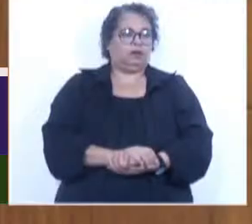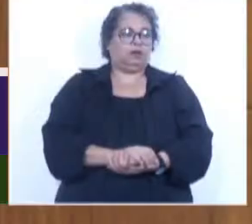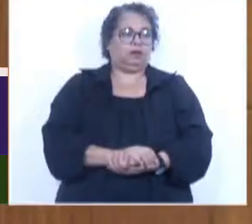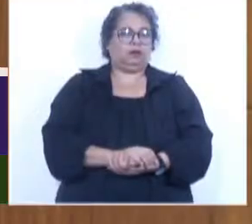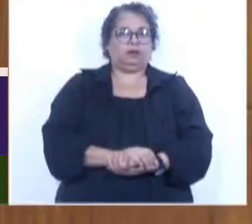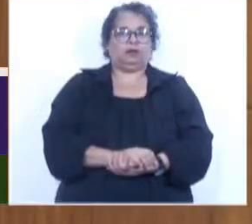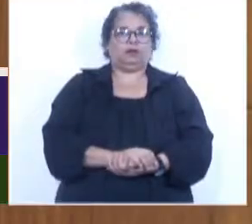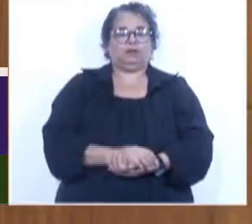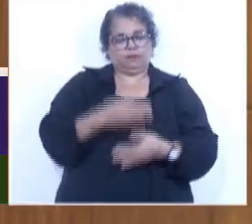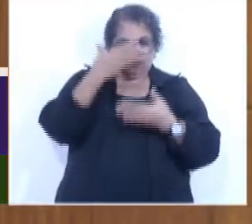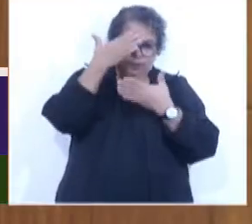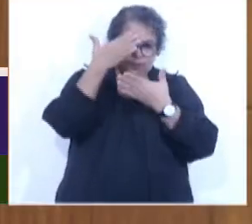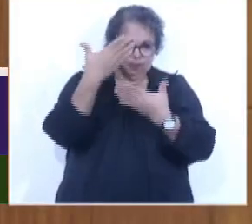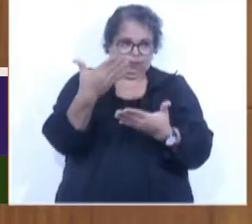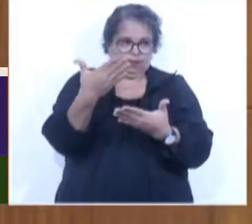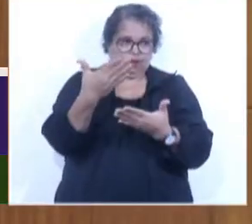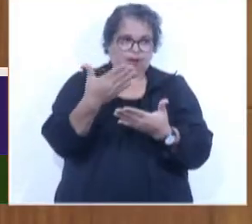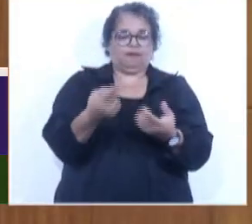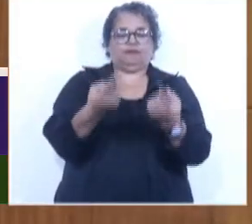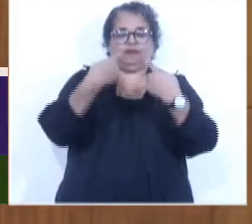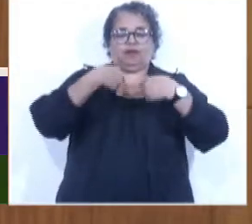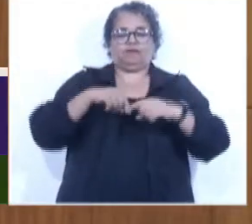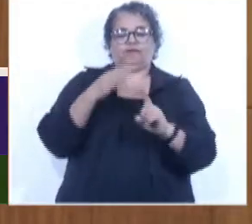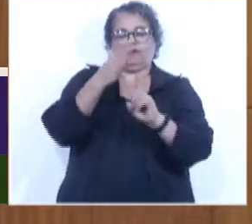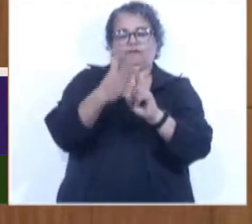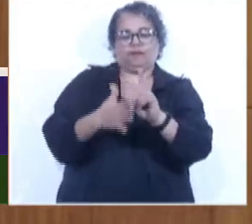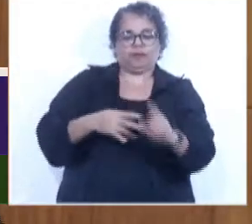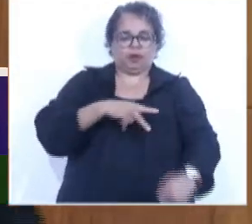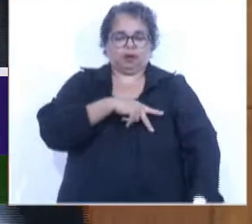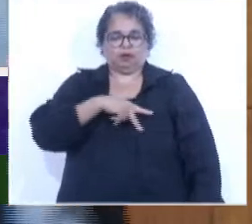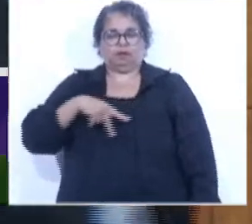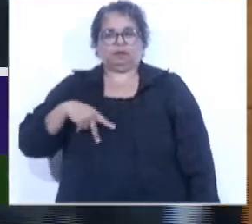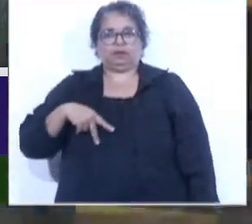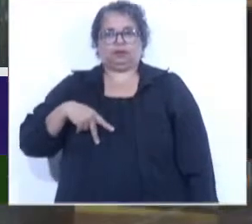Muito obrigado e devolva a palavra senhor presidente